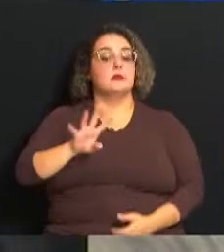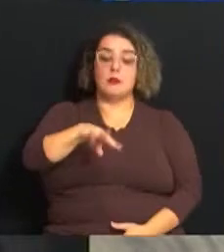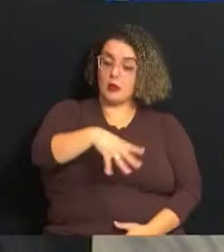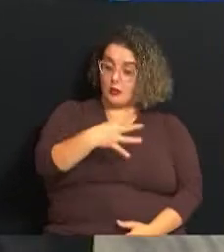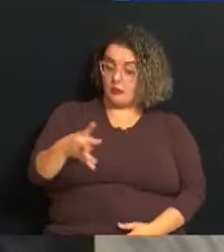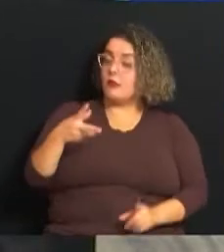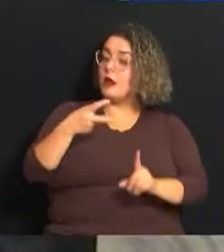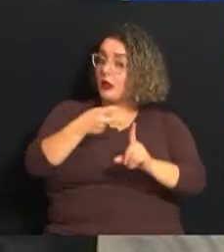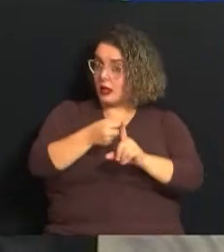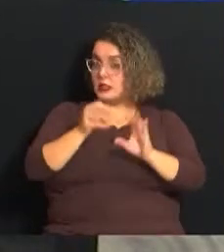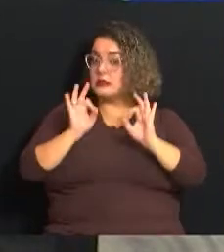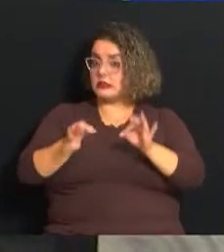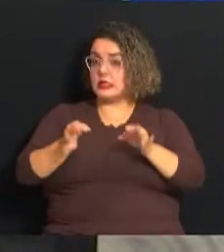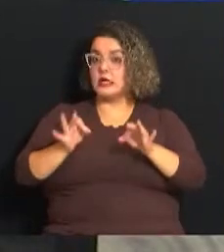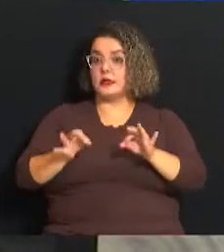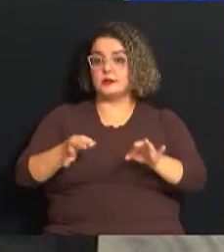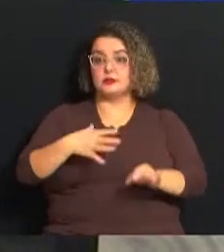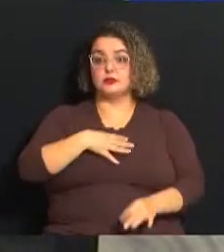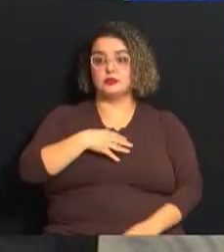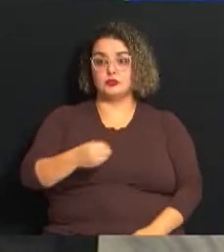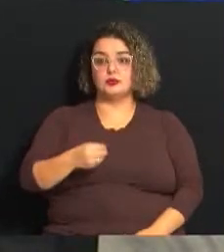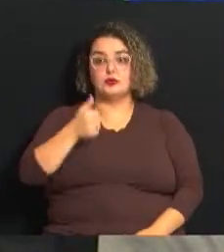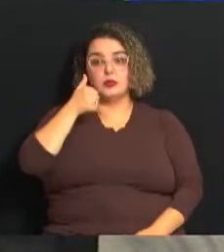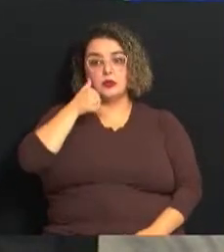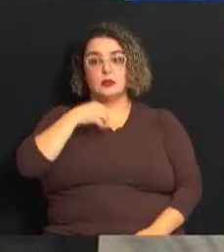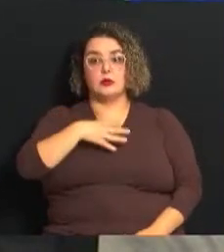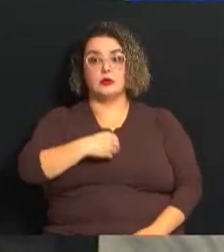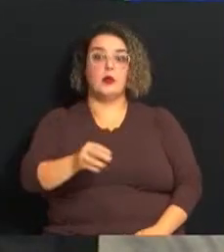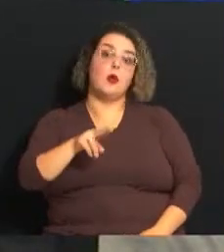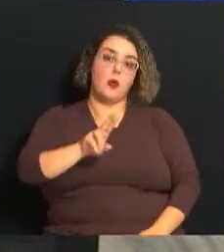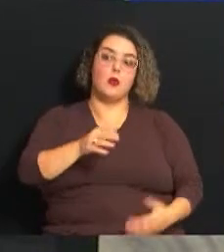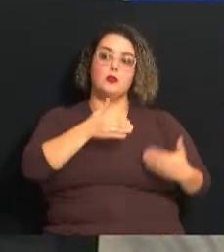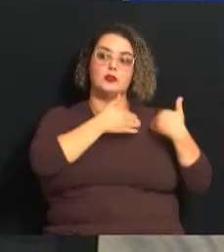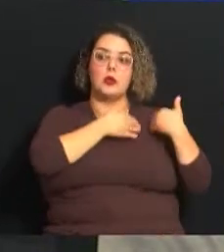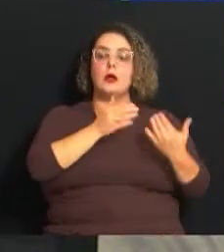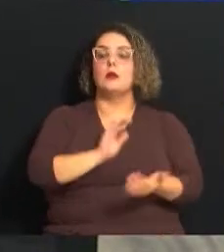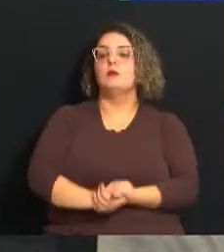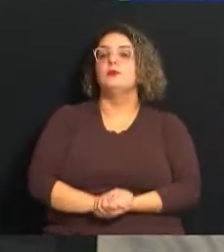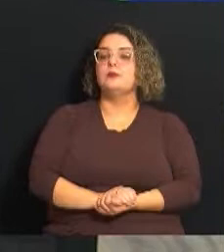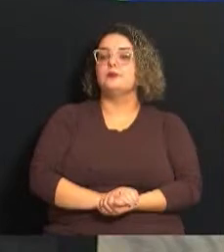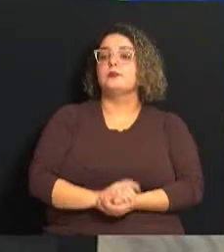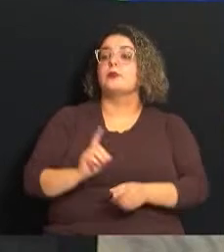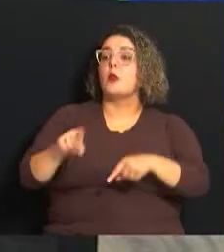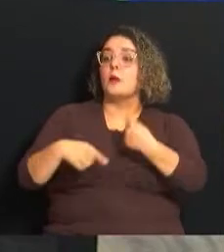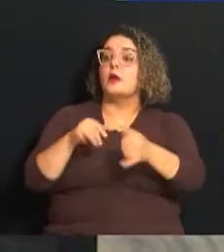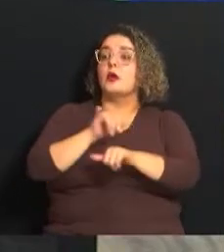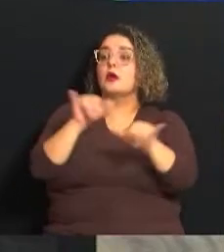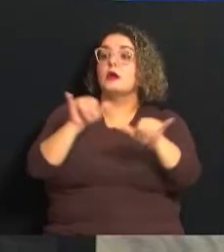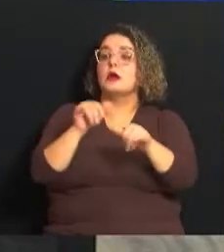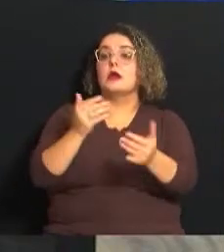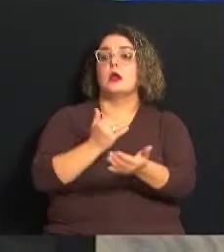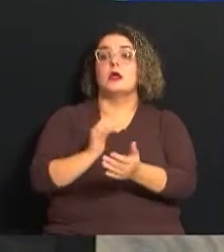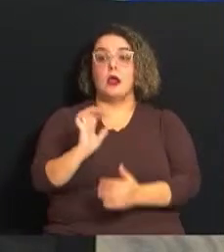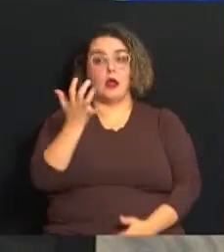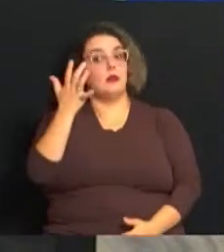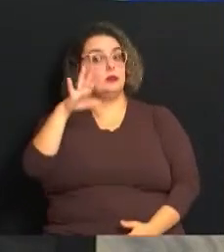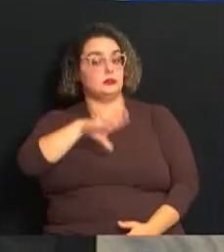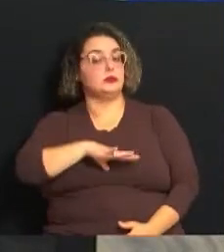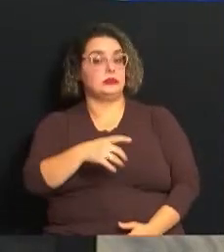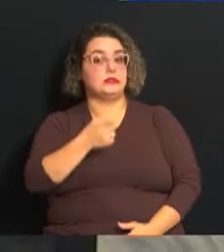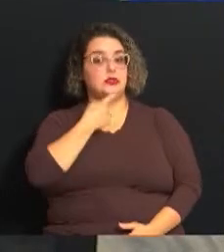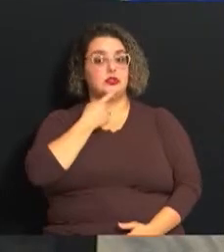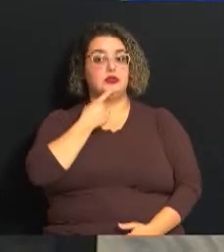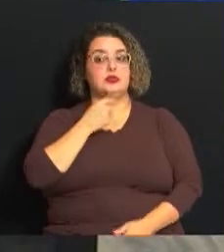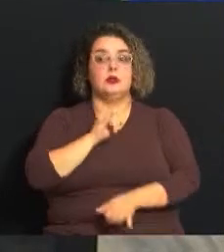de vacinação aí do seu filho ou do seu responsável. Mirna Abreu, outra campanha que acontece aqui na cidade de Campinas é a